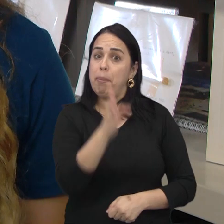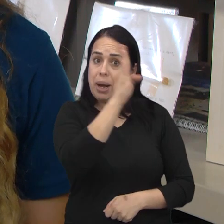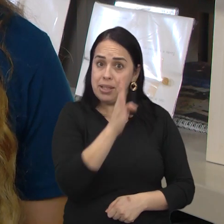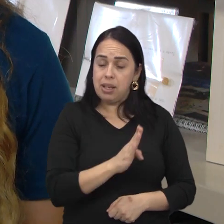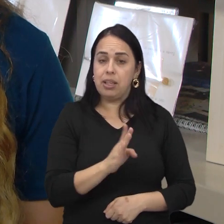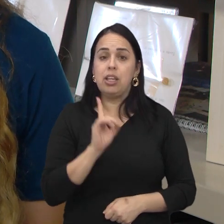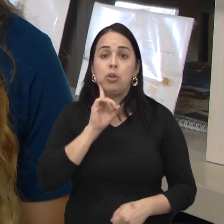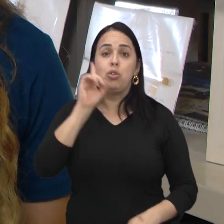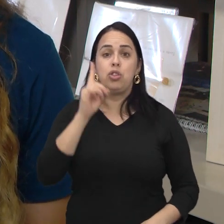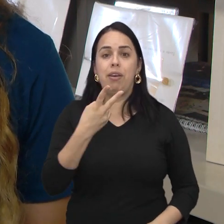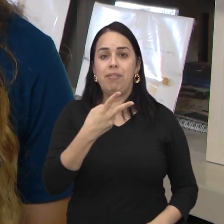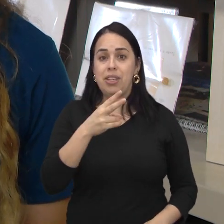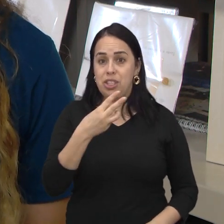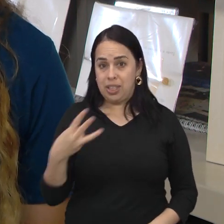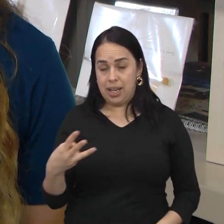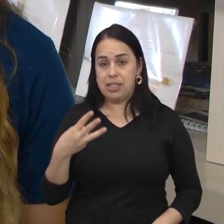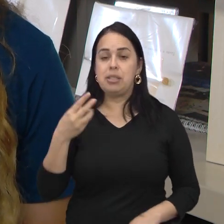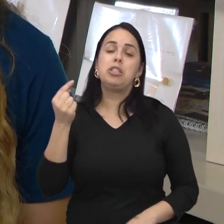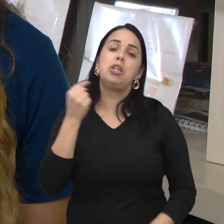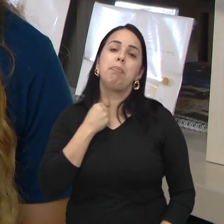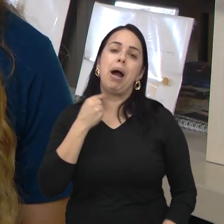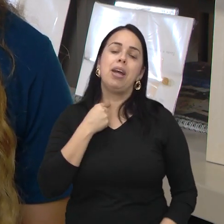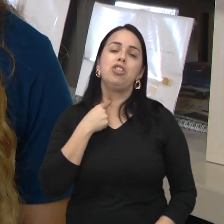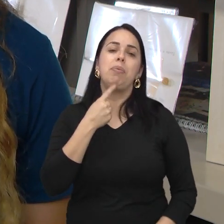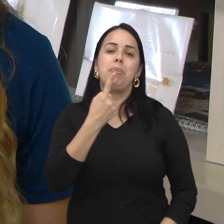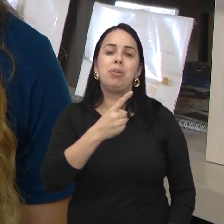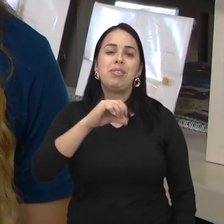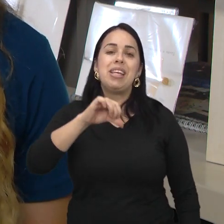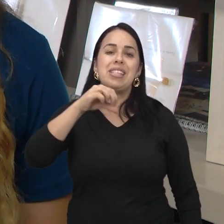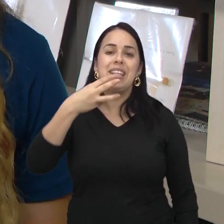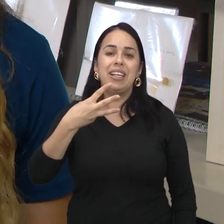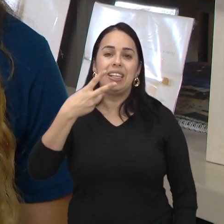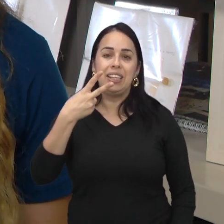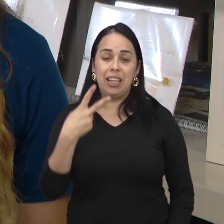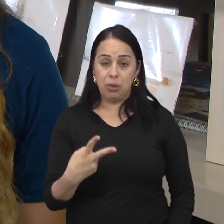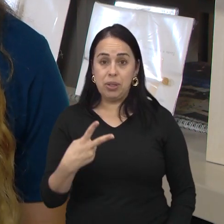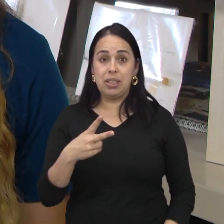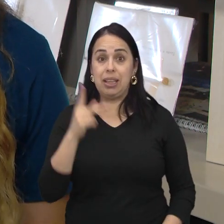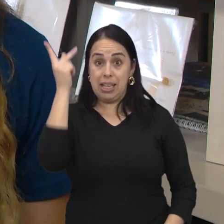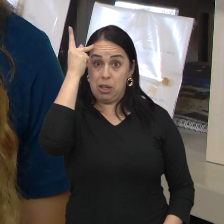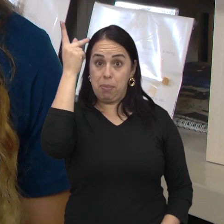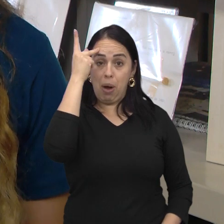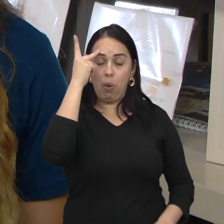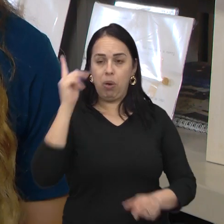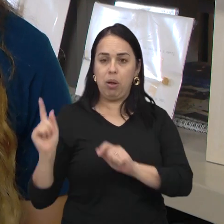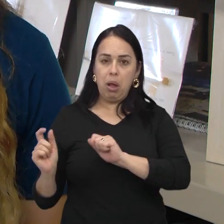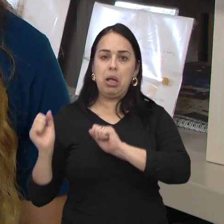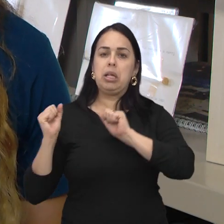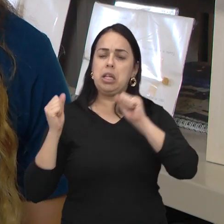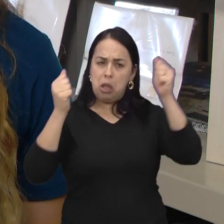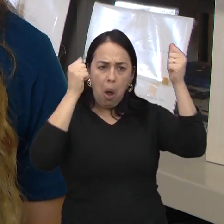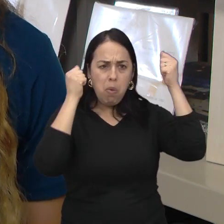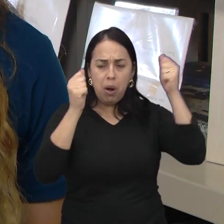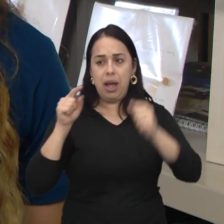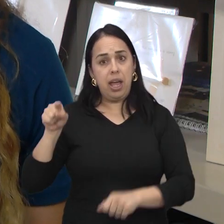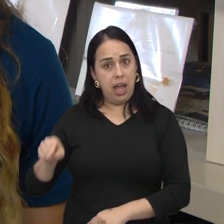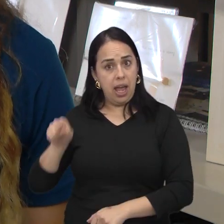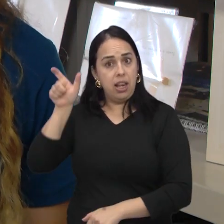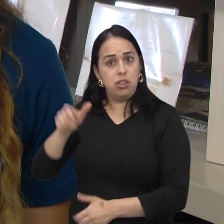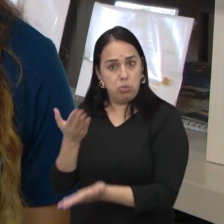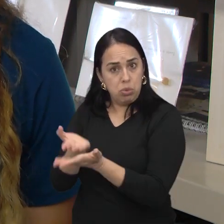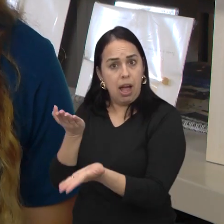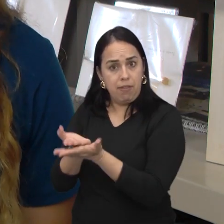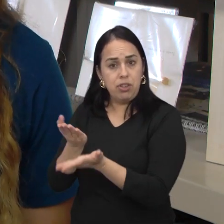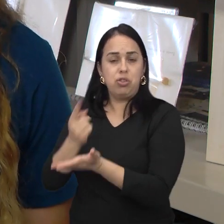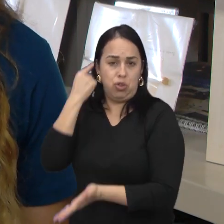né? E no dia 23 de maio de 1932, teve um evento em São Paulo, um protesto, no qual o Euclides Miragaia, ele era